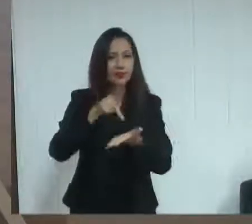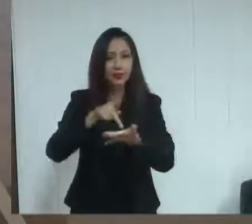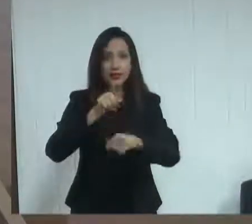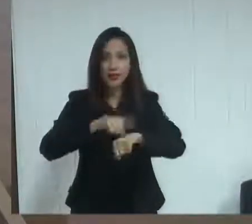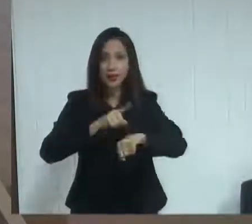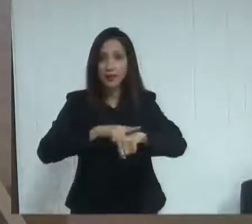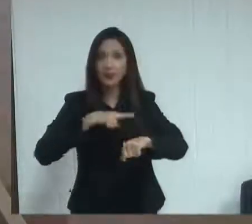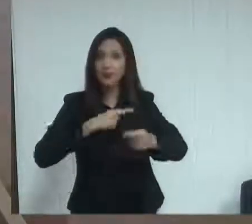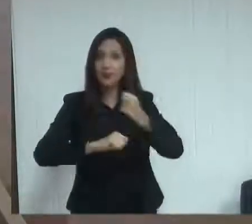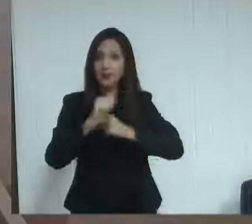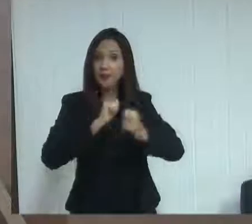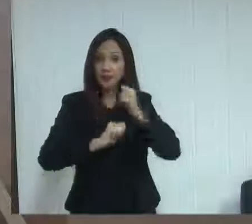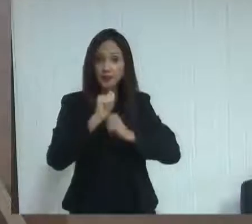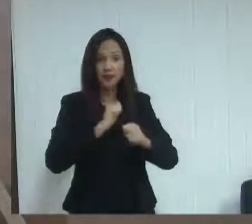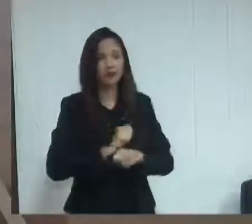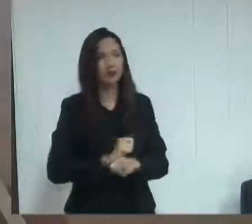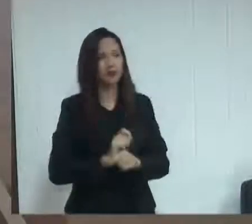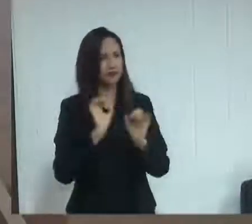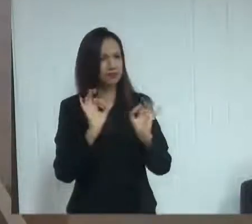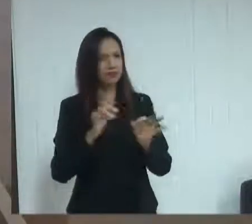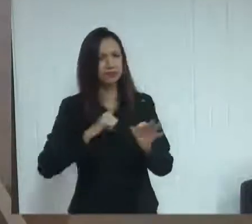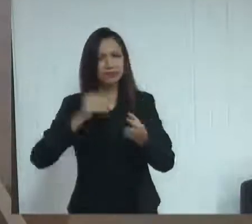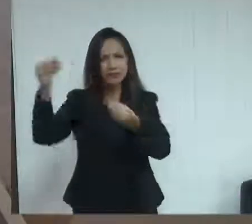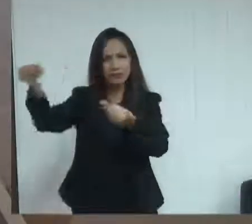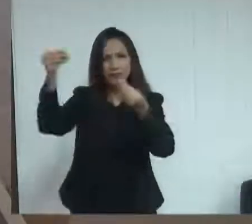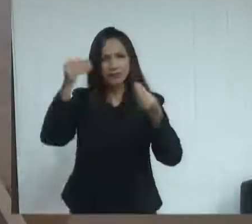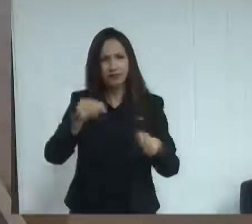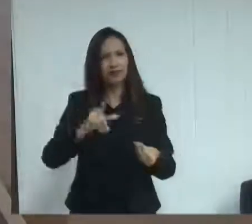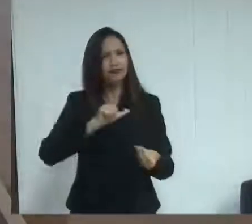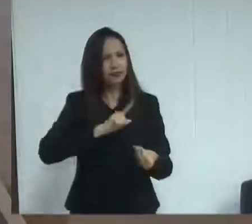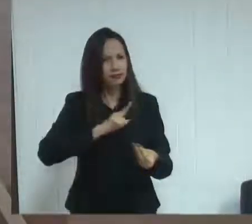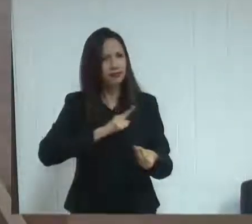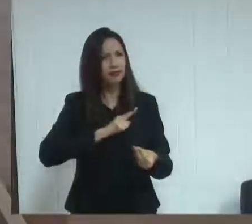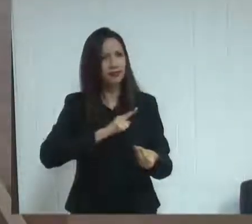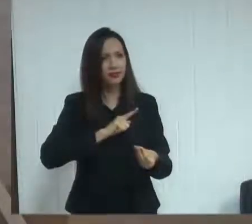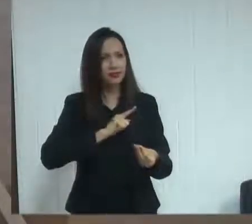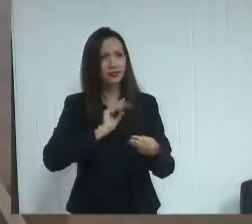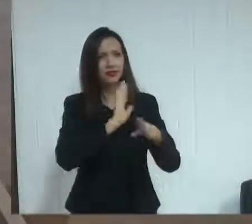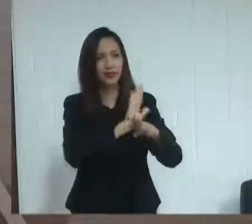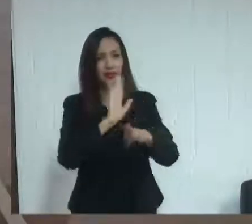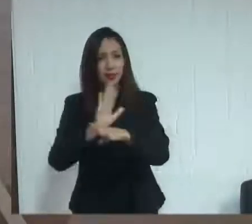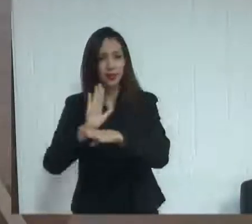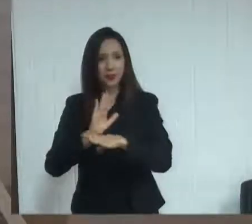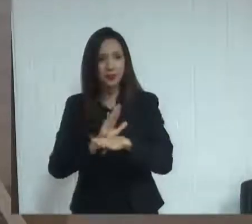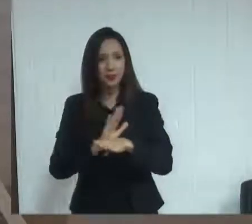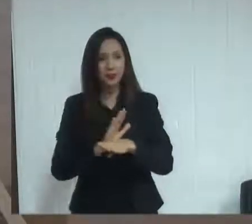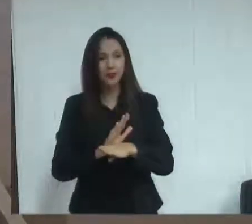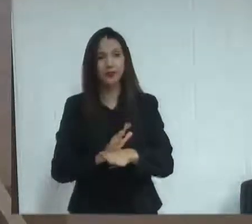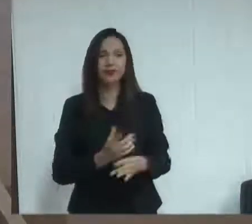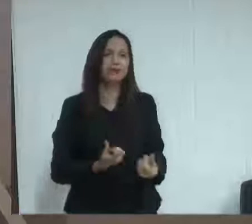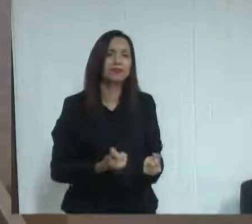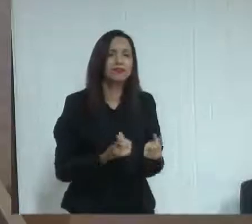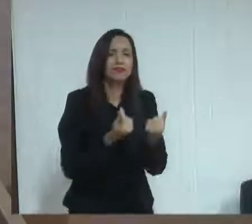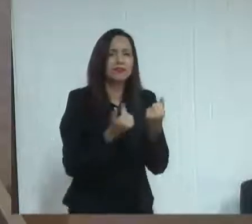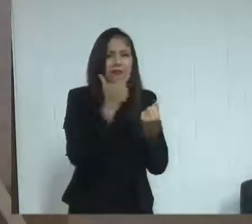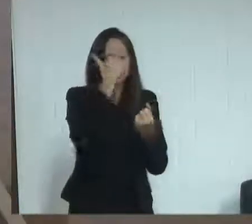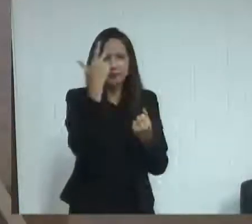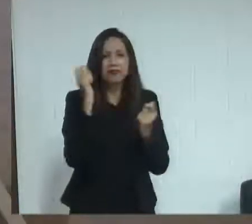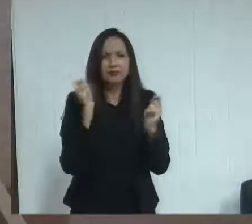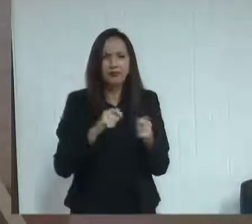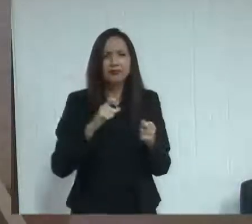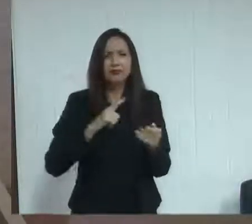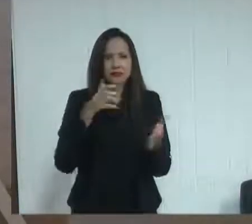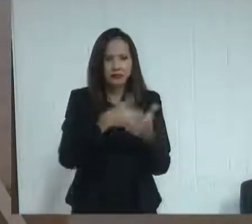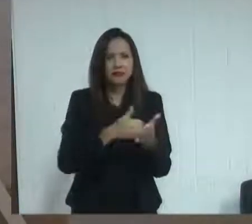momento. Certamente, se isso viesse, vão falar, ó, está aí fazendo para beneficiar os ricos, aqueles que podem pagar